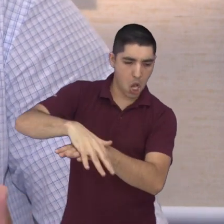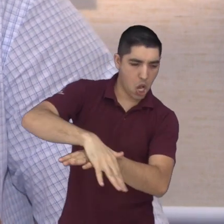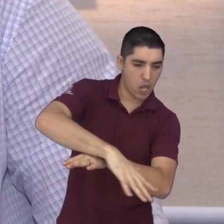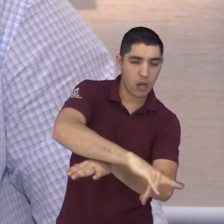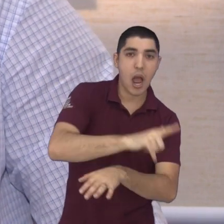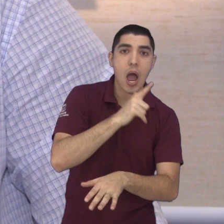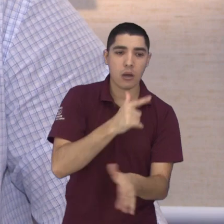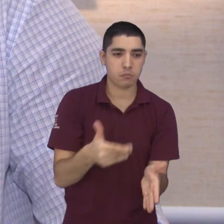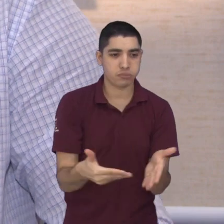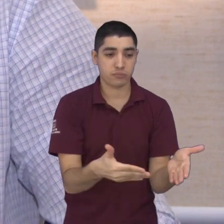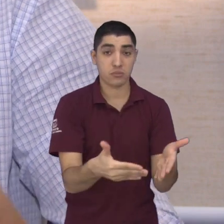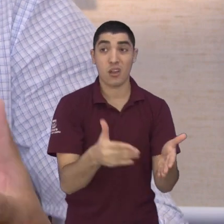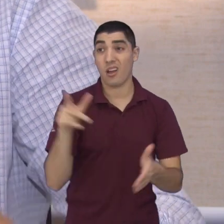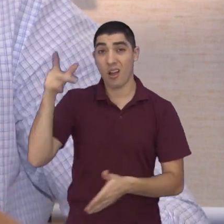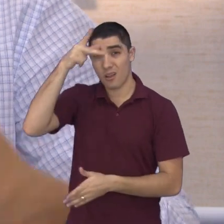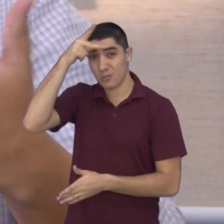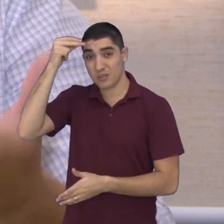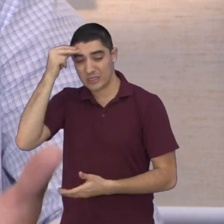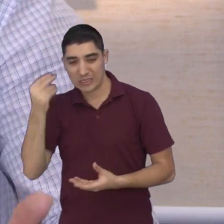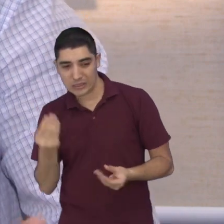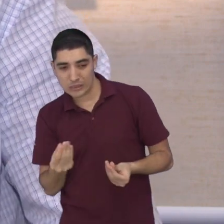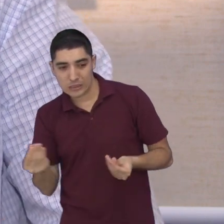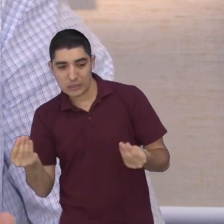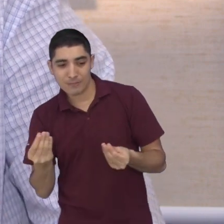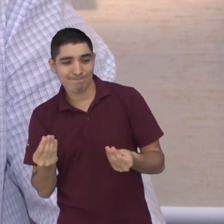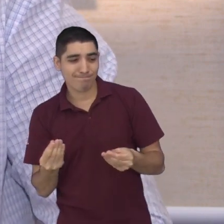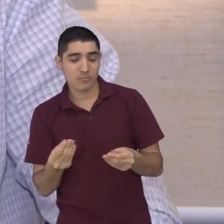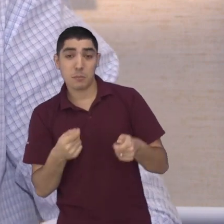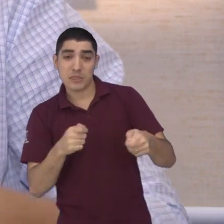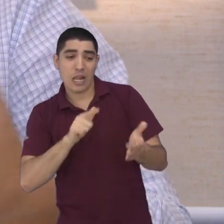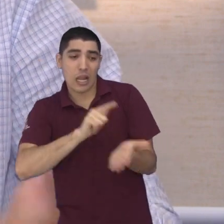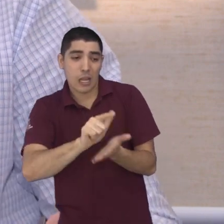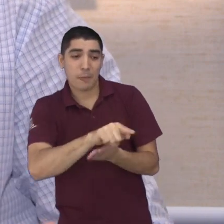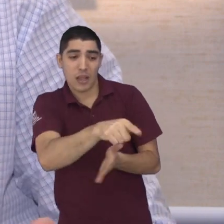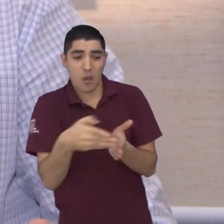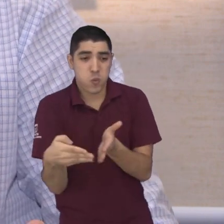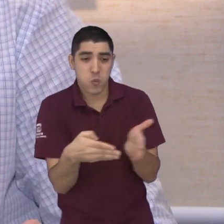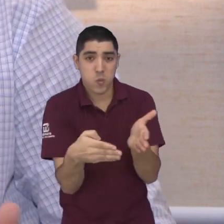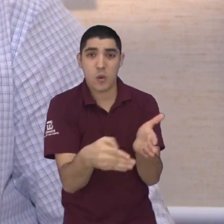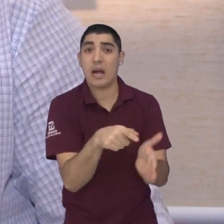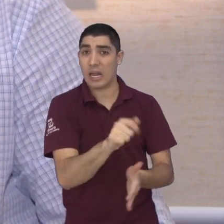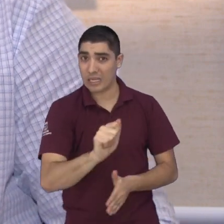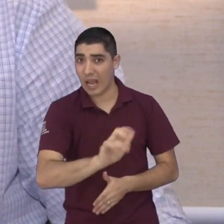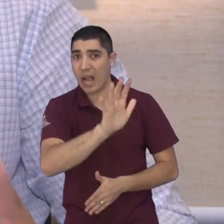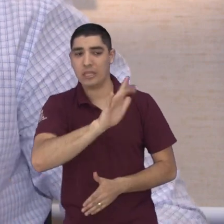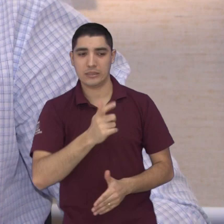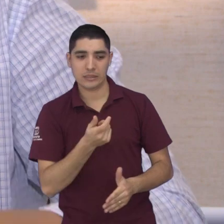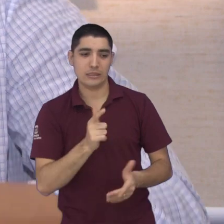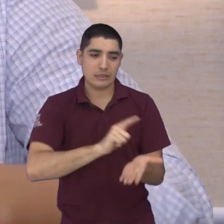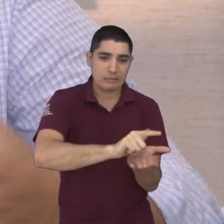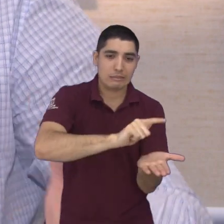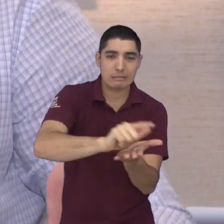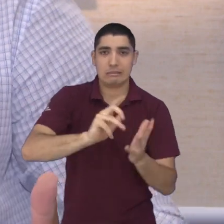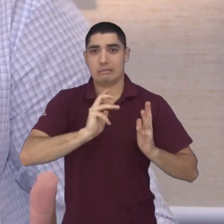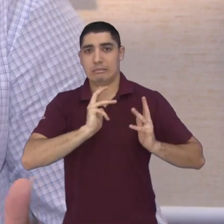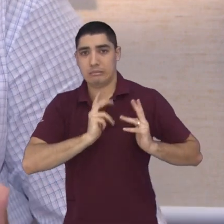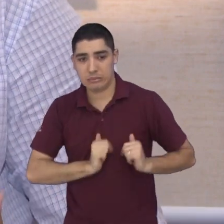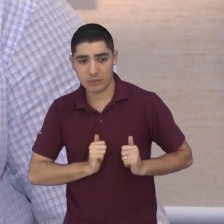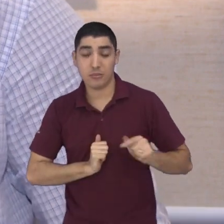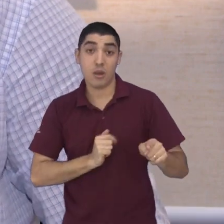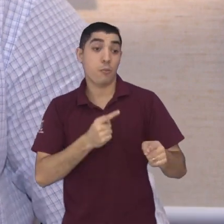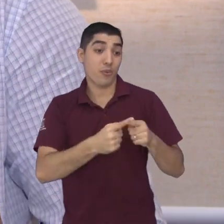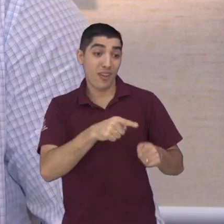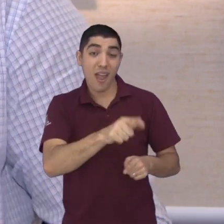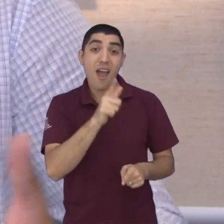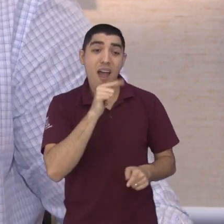entupimento E aí a Prefeitura vai ter que ter mais investimento para poder fazer essa limpeza né dos Córregos dos rios da nossa